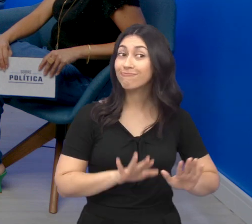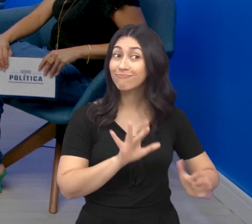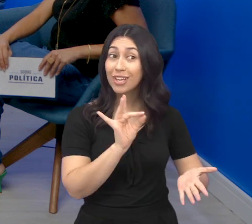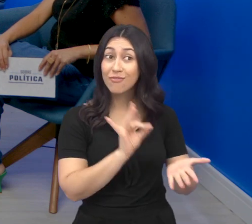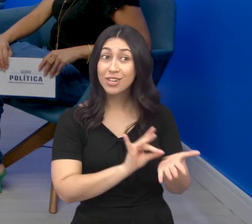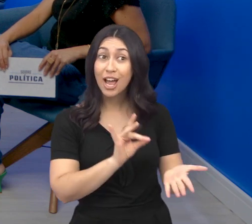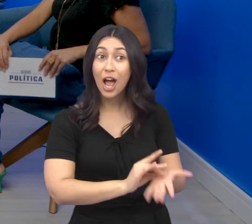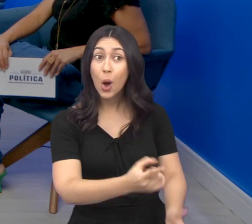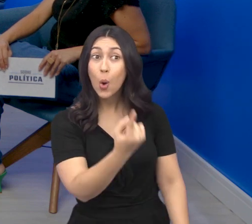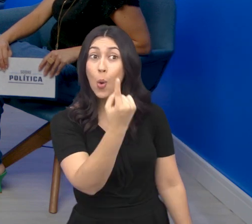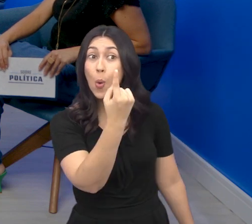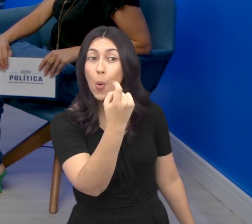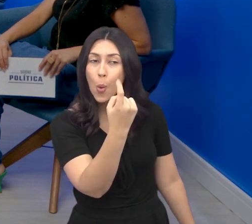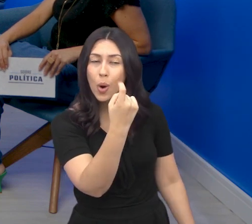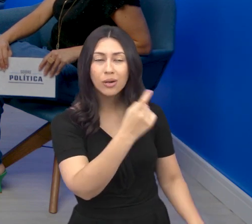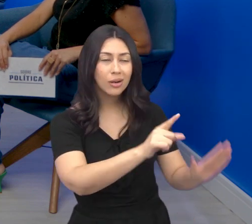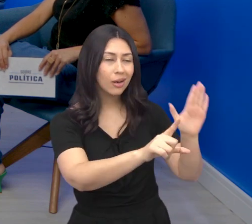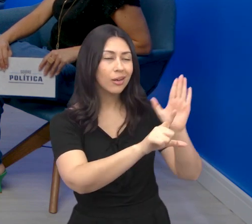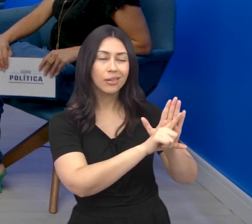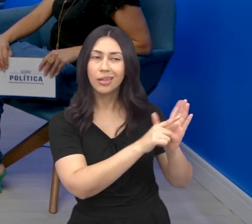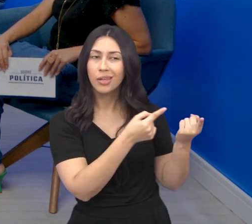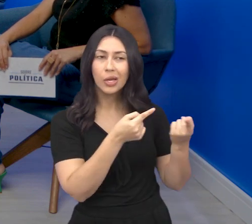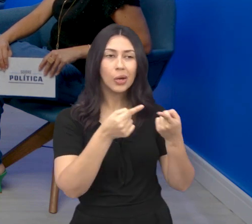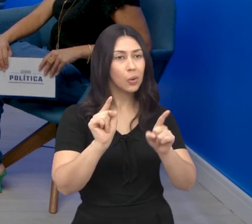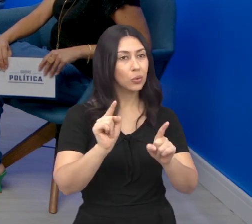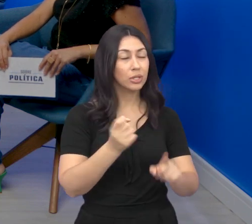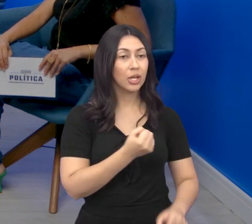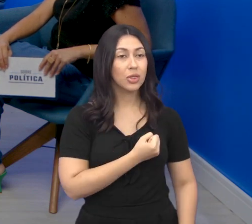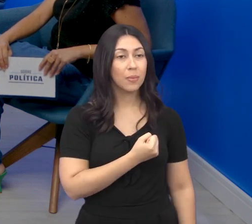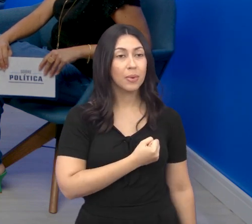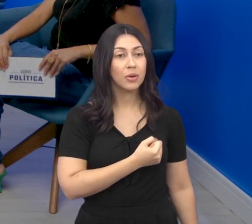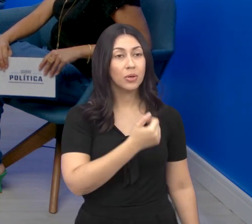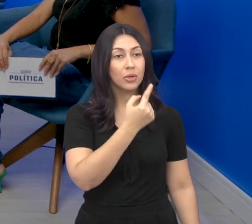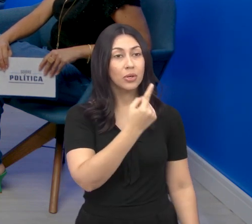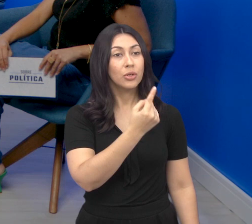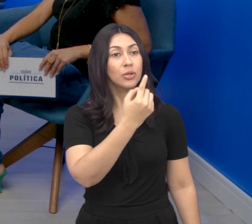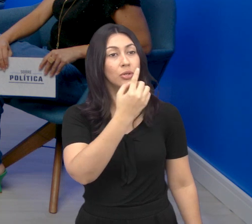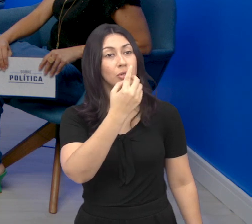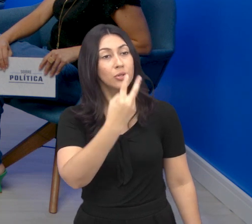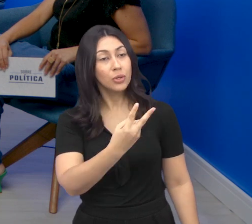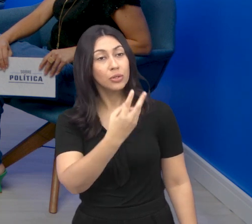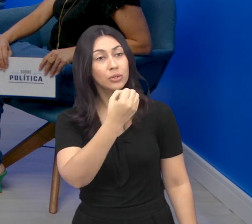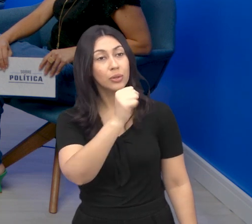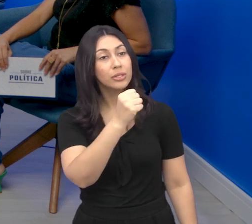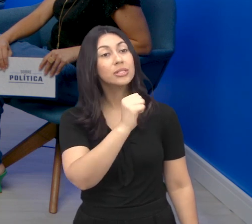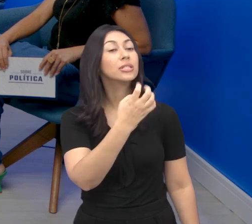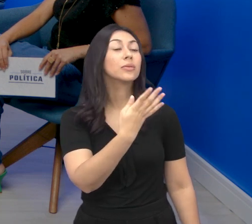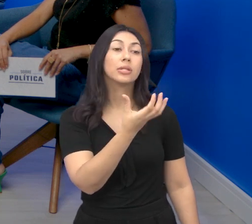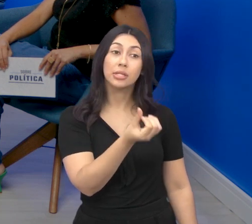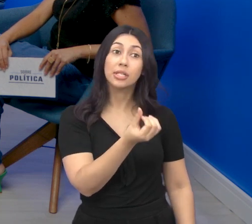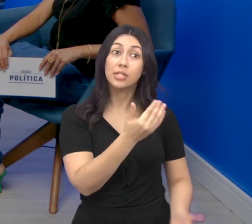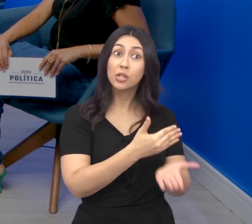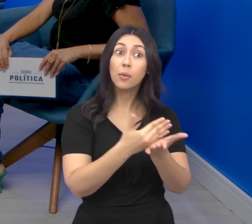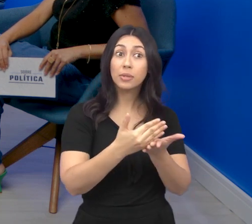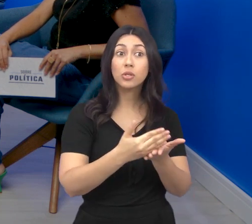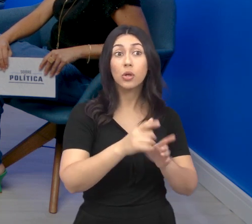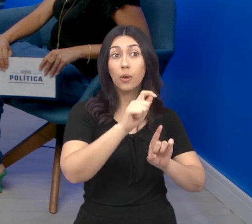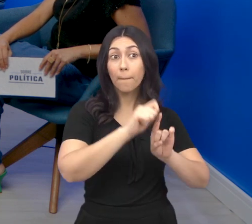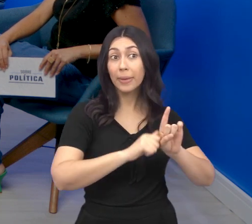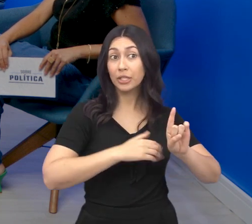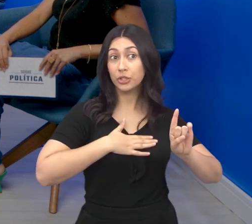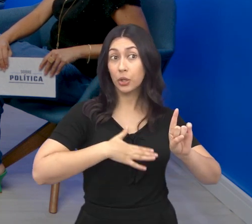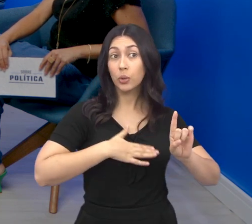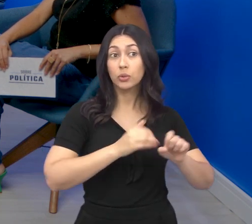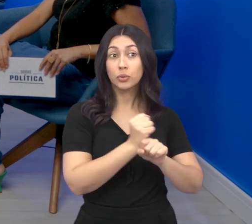Na verdade, é a única legislação anticorrupção. É a Lei 12.846, que foi sancionada no dia 1º de agosto de